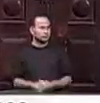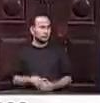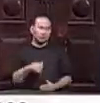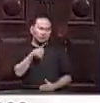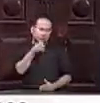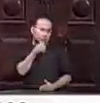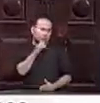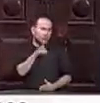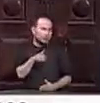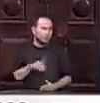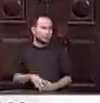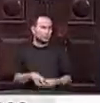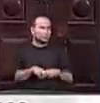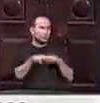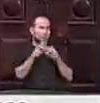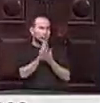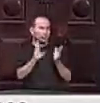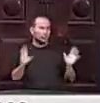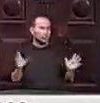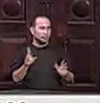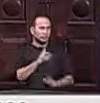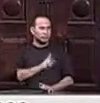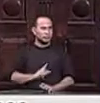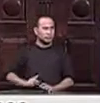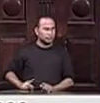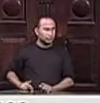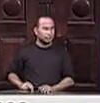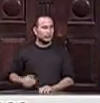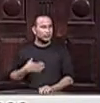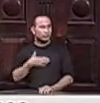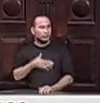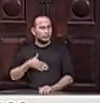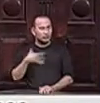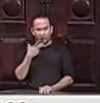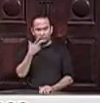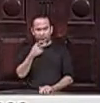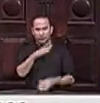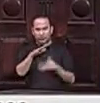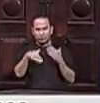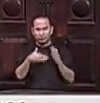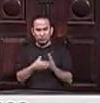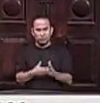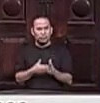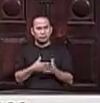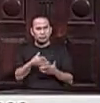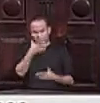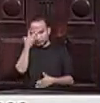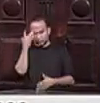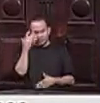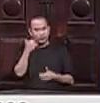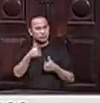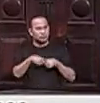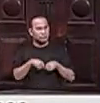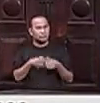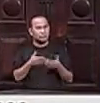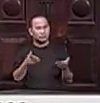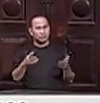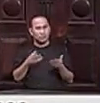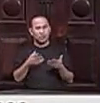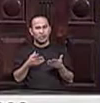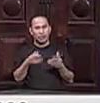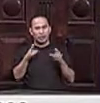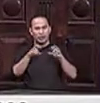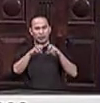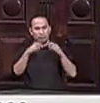lamentável. Lamentável. Por isso, para concluir, senhor presidente, eu gostaria de dizer a todos aqueles que estão nesse plenário